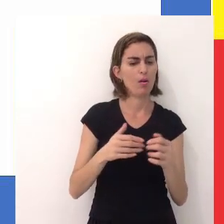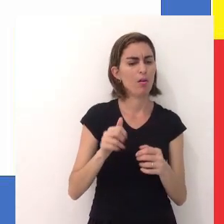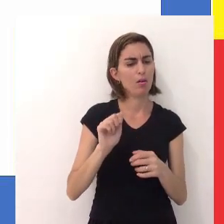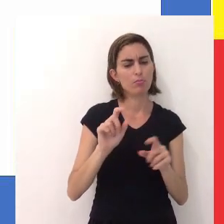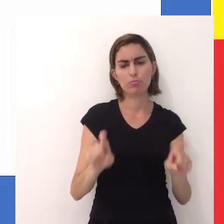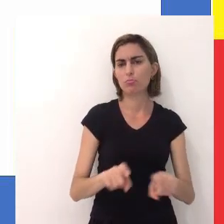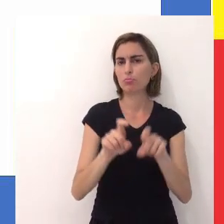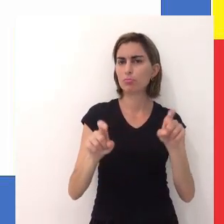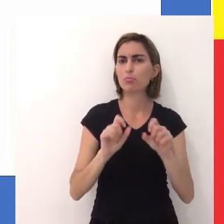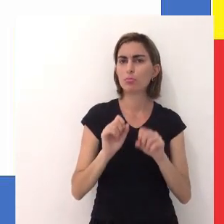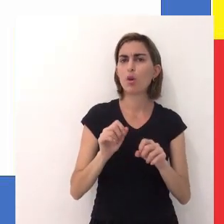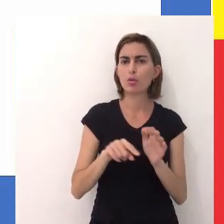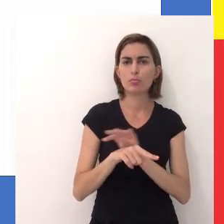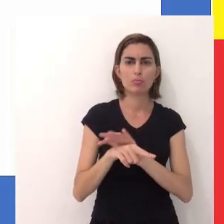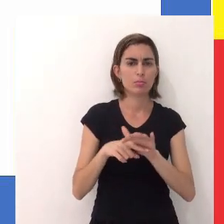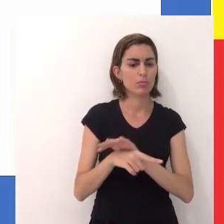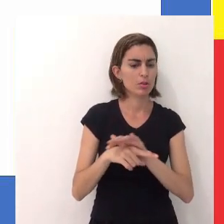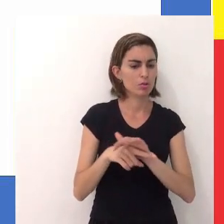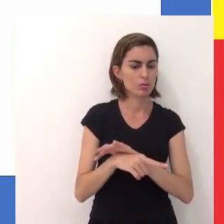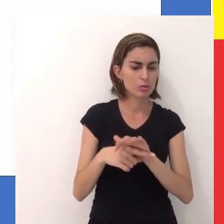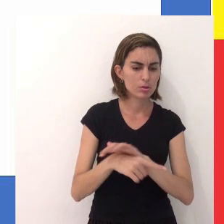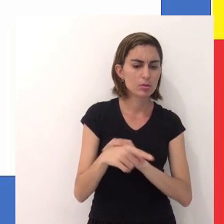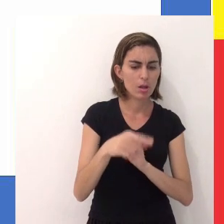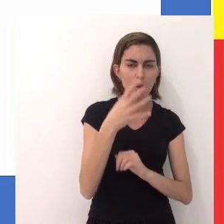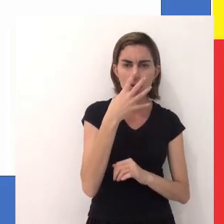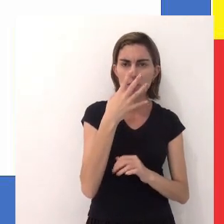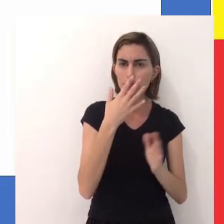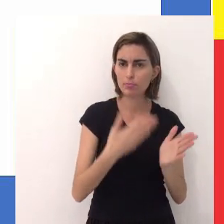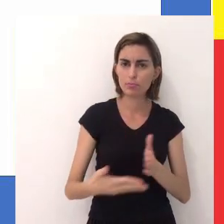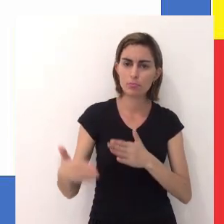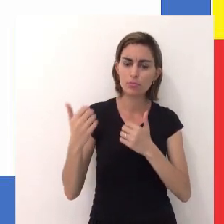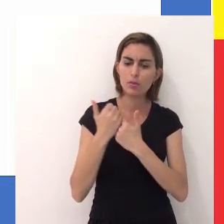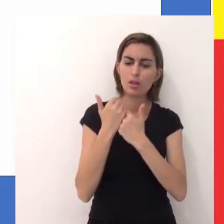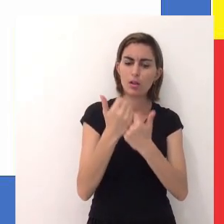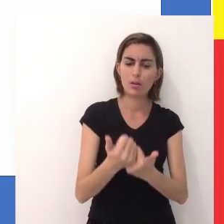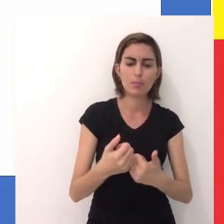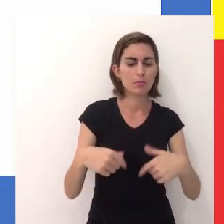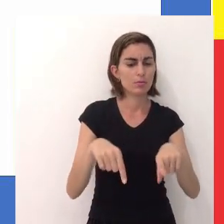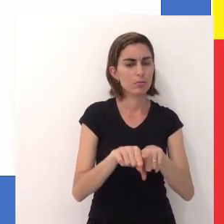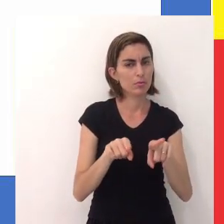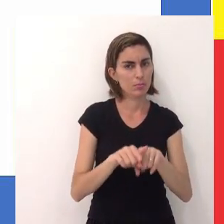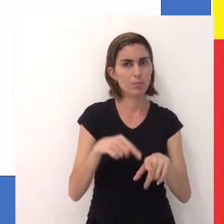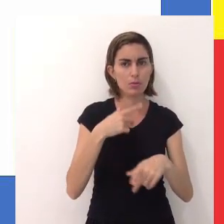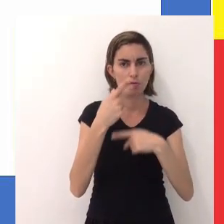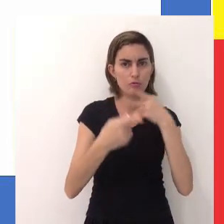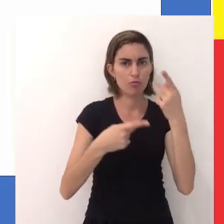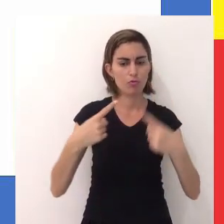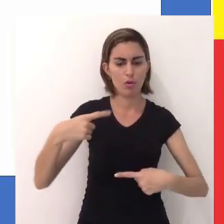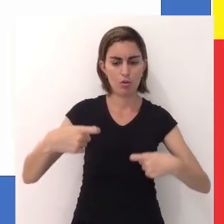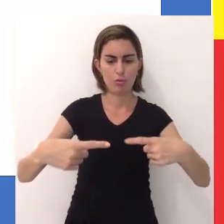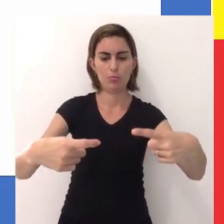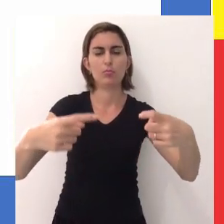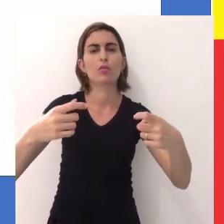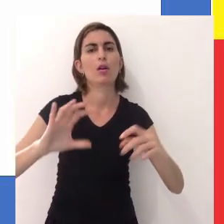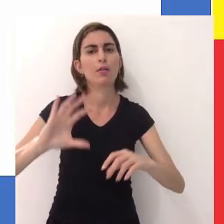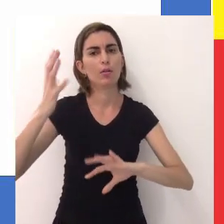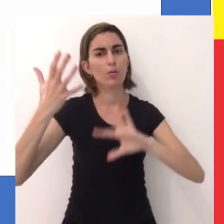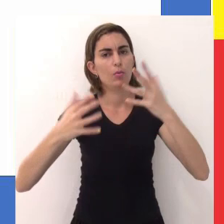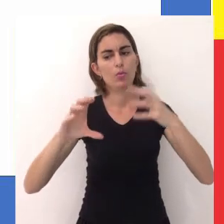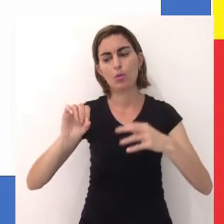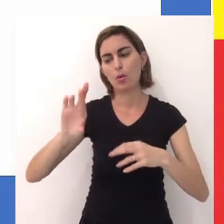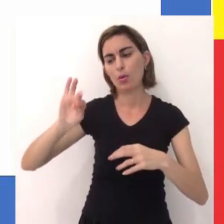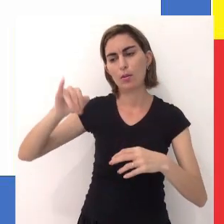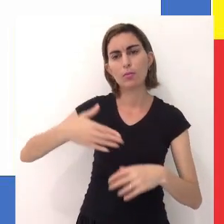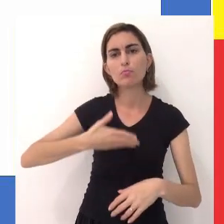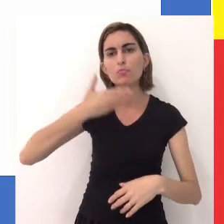plataforma digital, vocês podem pesquisar sobre esse filme e podem assistir. E representa bem isso que eu estou falando, tá? Os conflitos que aconteceram no